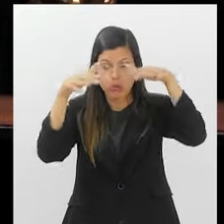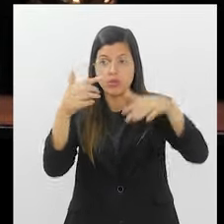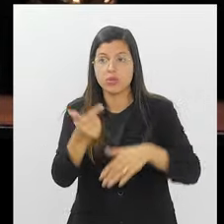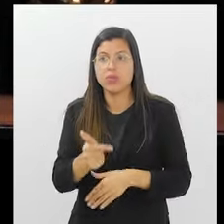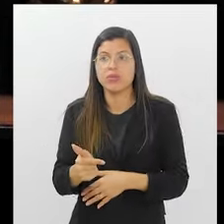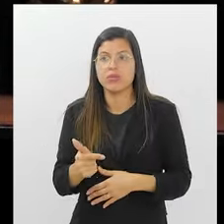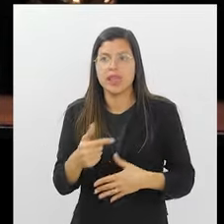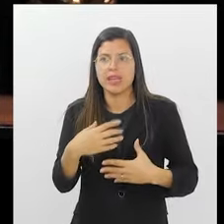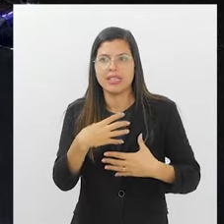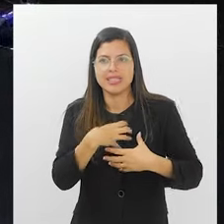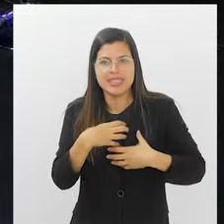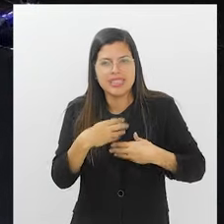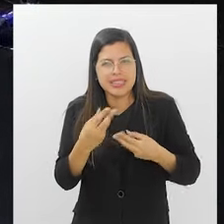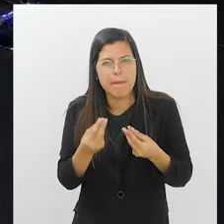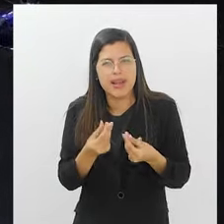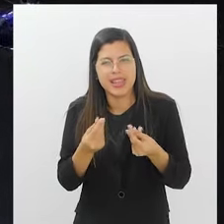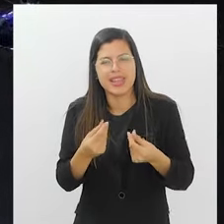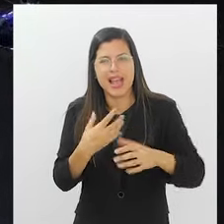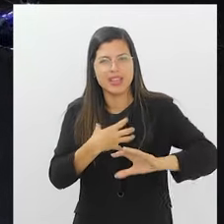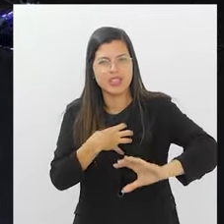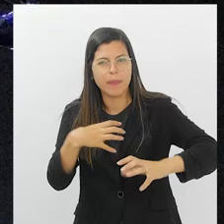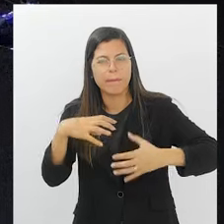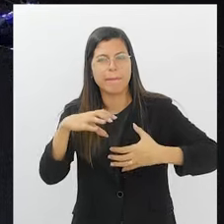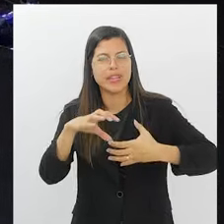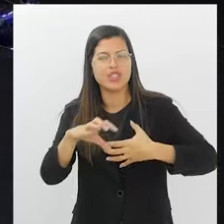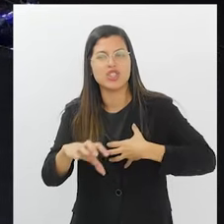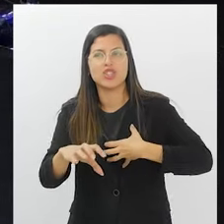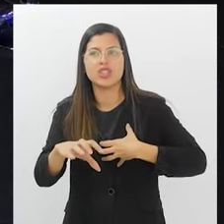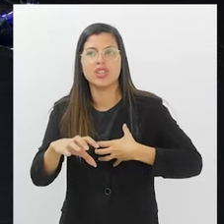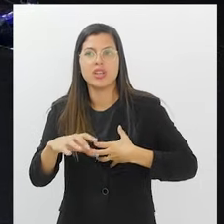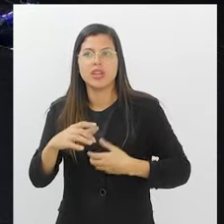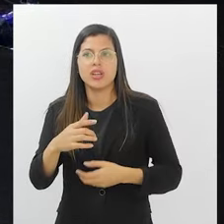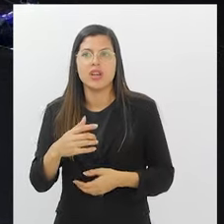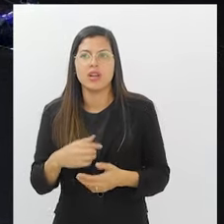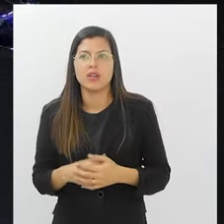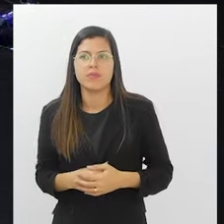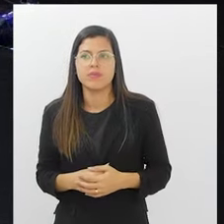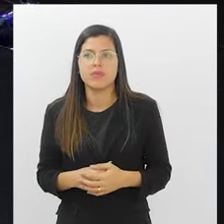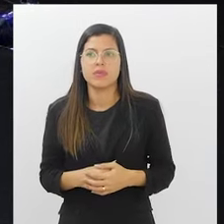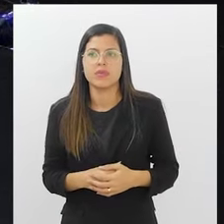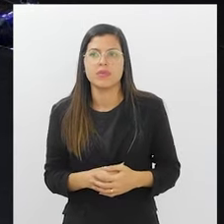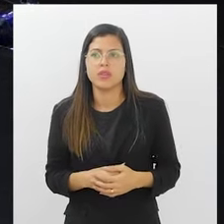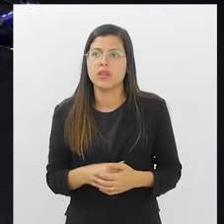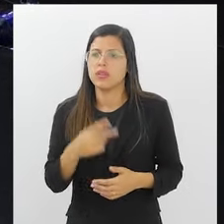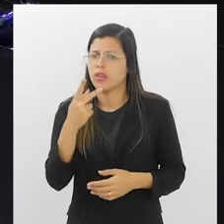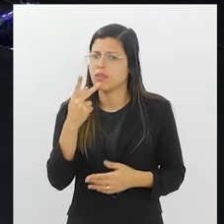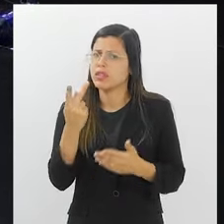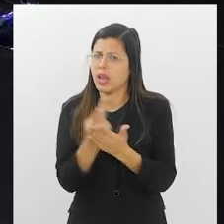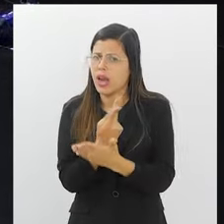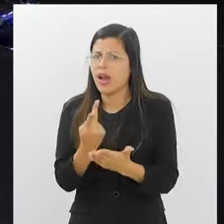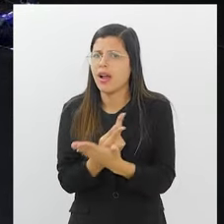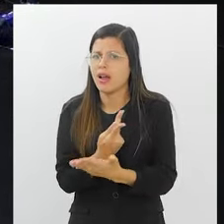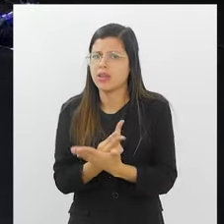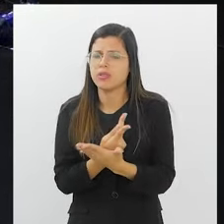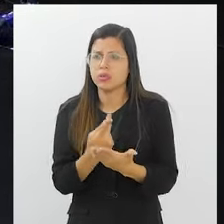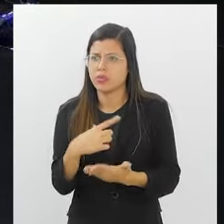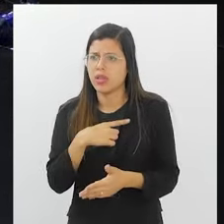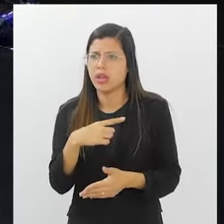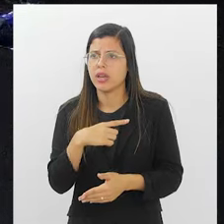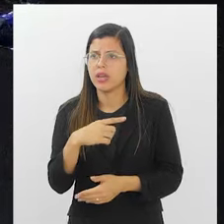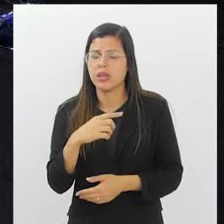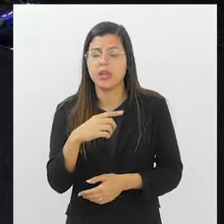tenha sensibilidade, não tenha empatia, né, não tenha sentimentos, e a gente está falando aqui sobre um grande equívoco. Eles